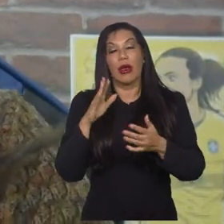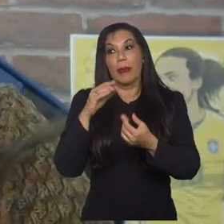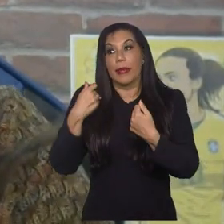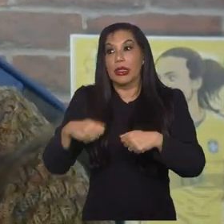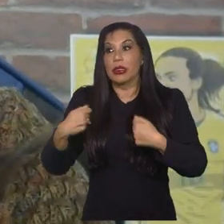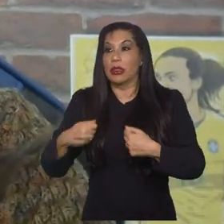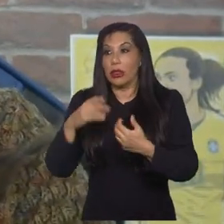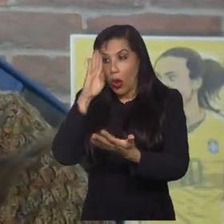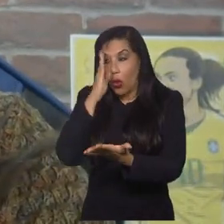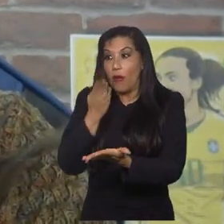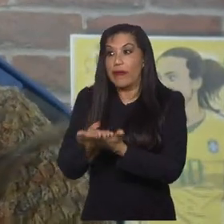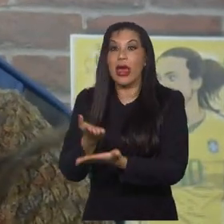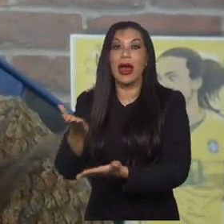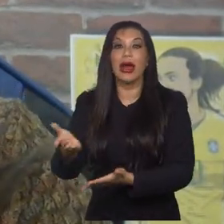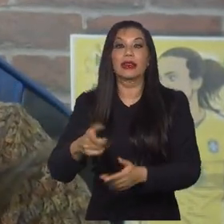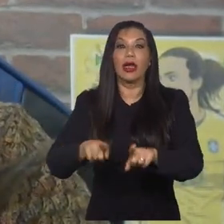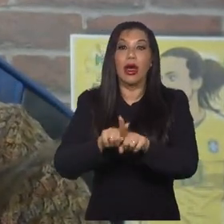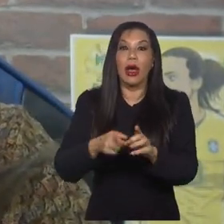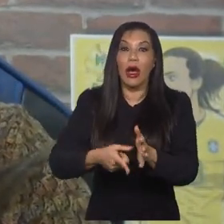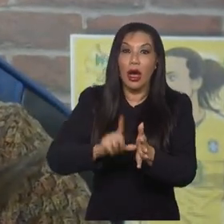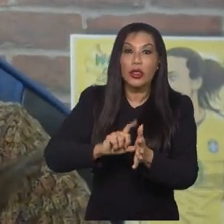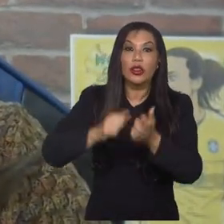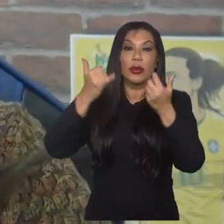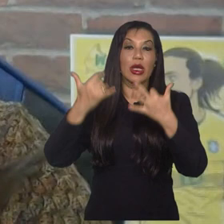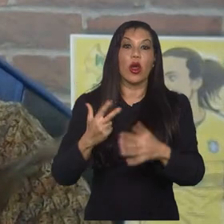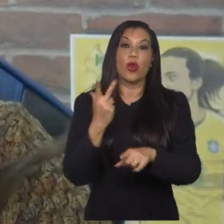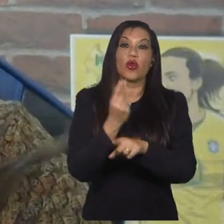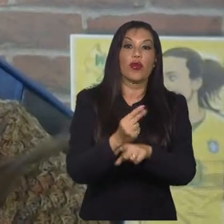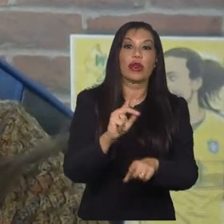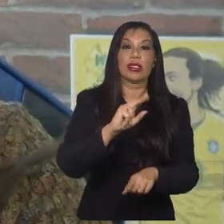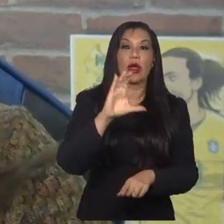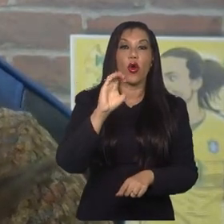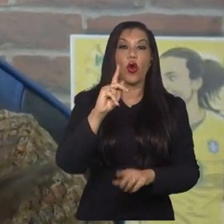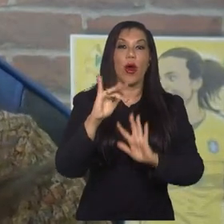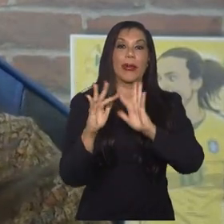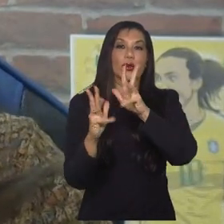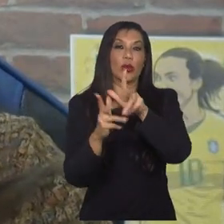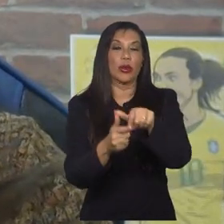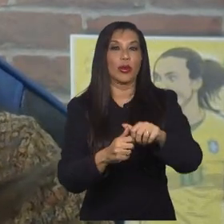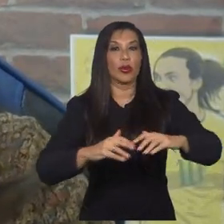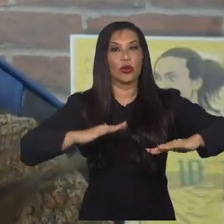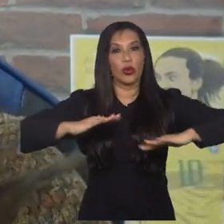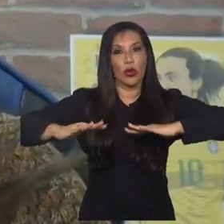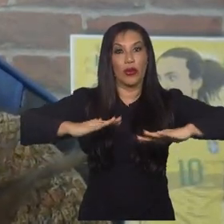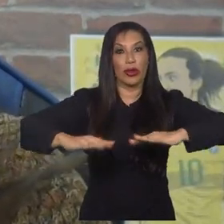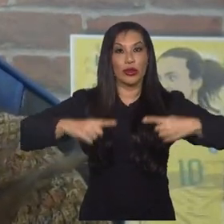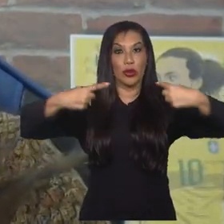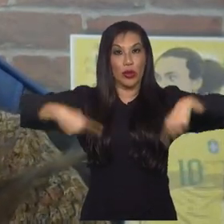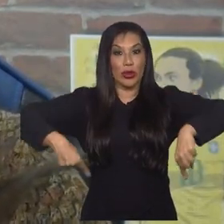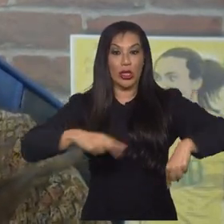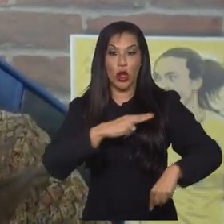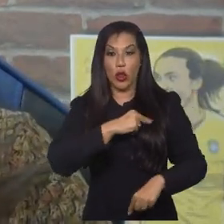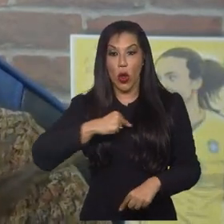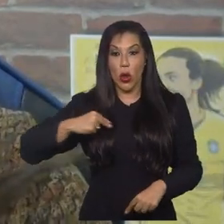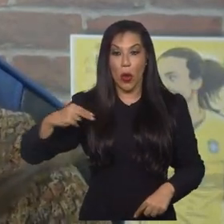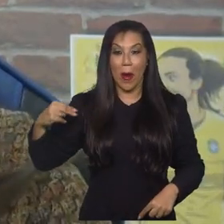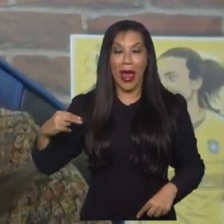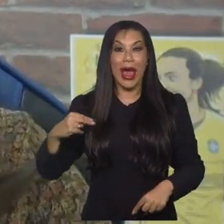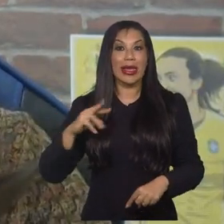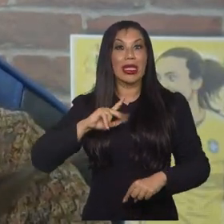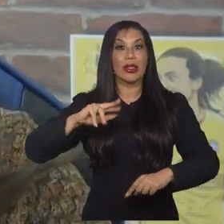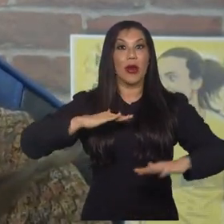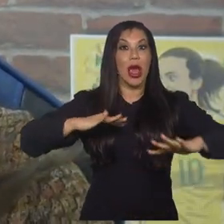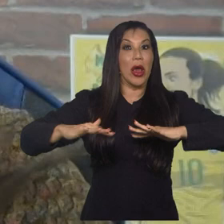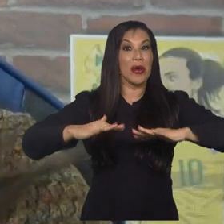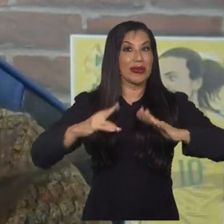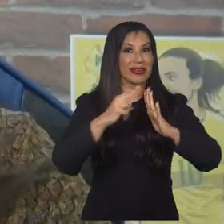confiança e, como a Raquel também destacou, ainda não venceu numa Copa do Mundo. Esse confronto contra a Noruega, na minha visão, não é o confronto